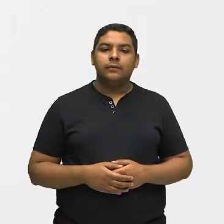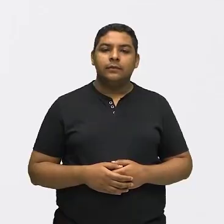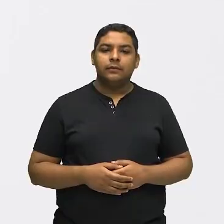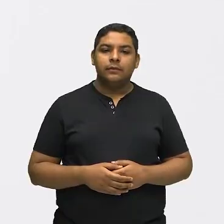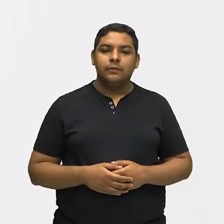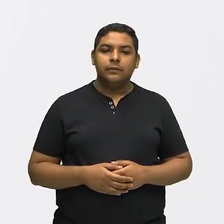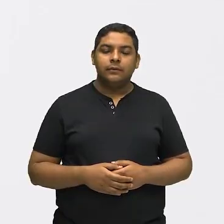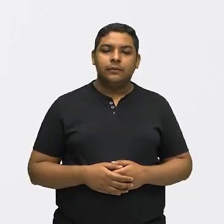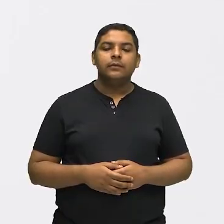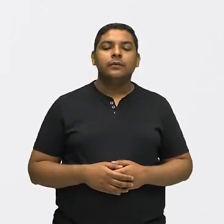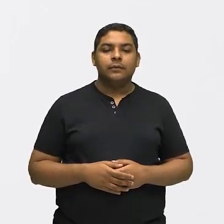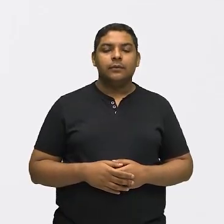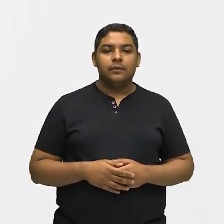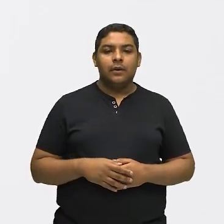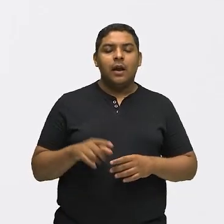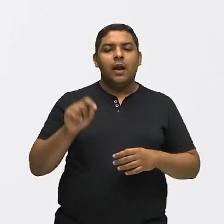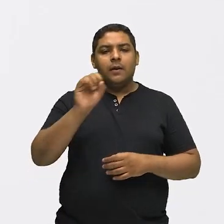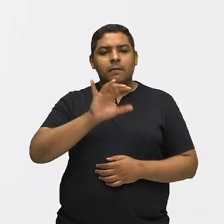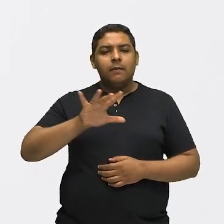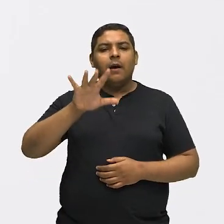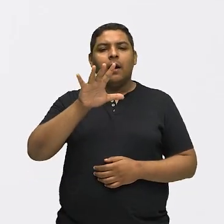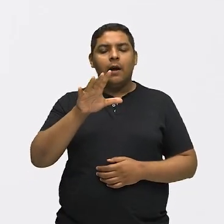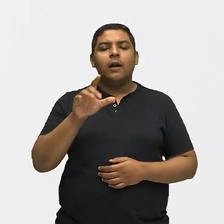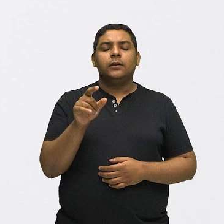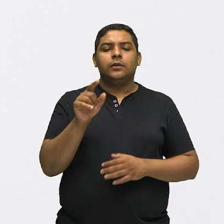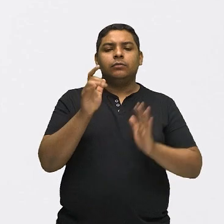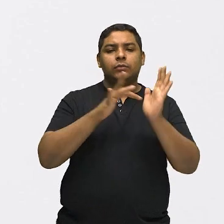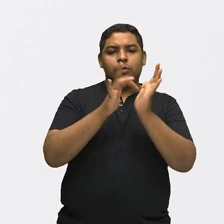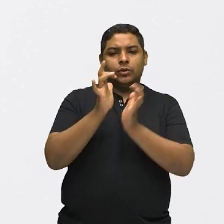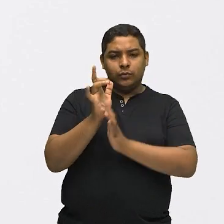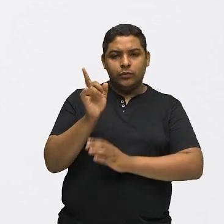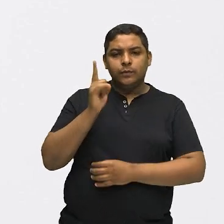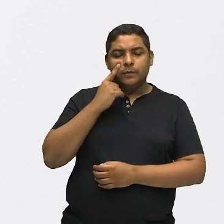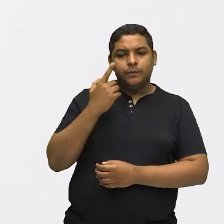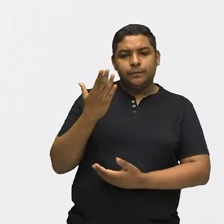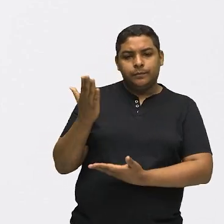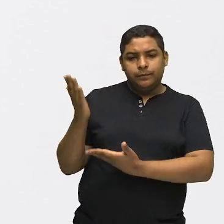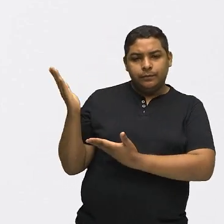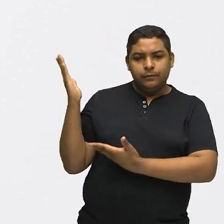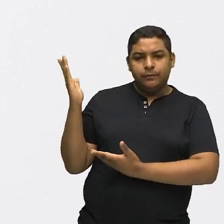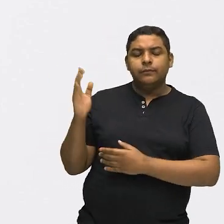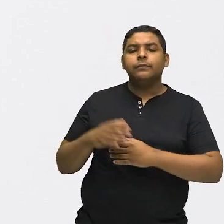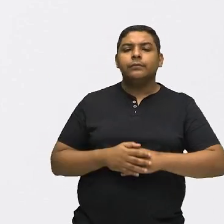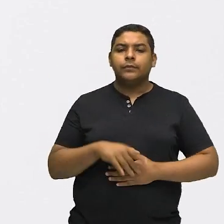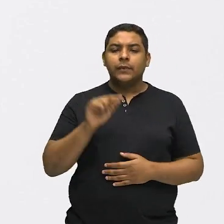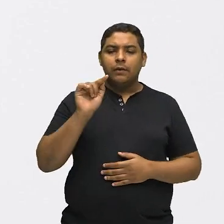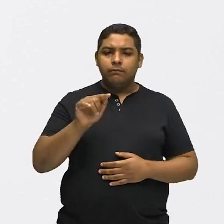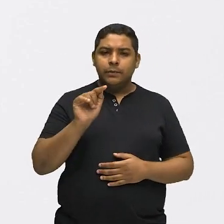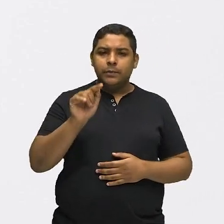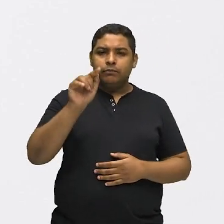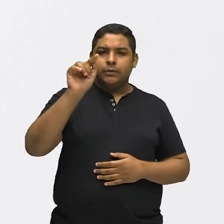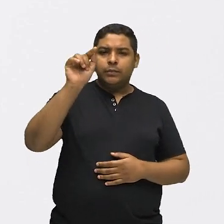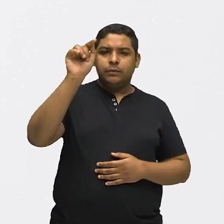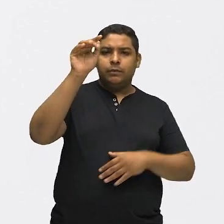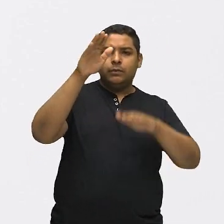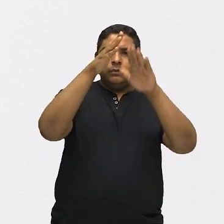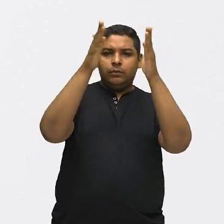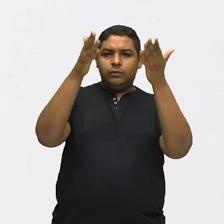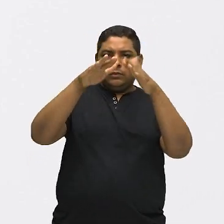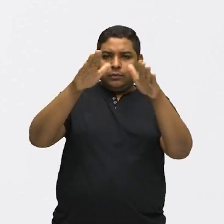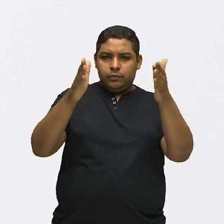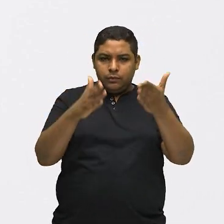fazer a figura do Cristo Redentor a partir de vários pontinhos, um ao lado do outro, ó, até formar uma